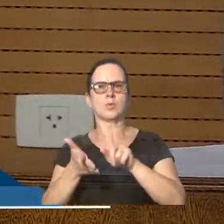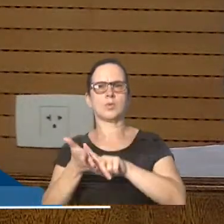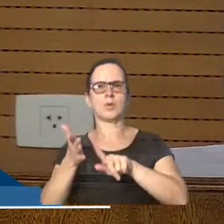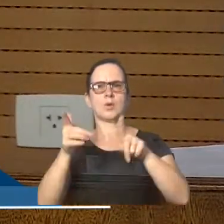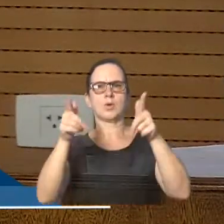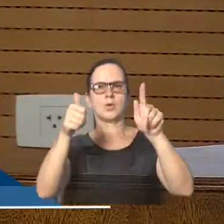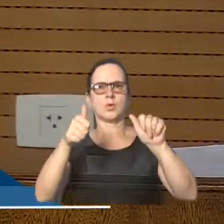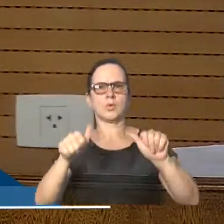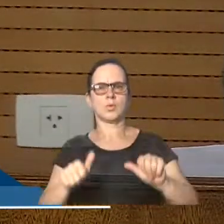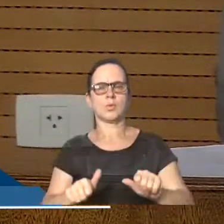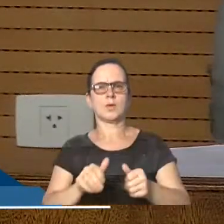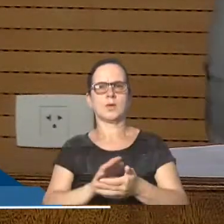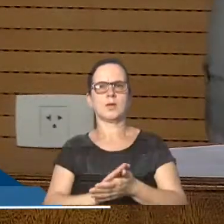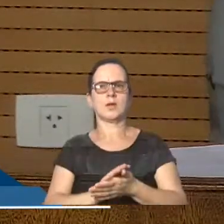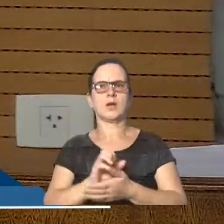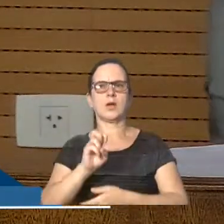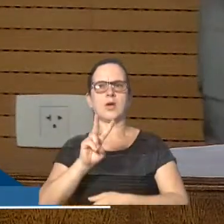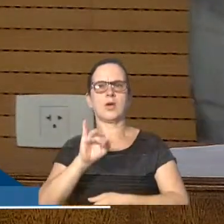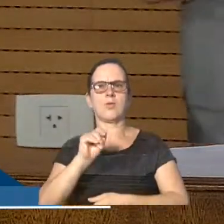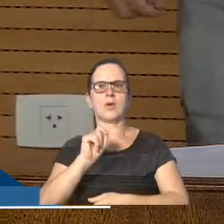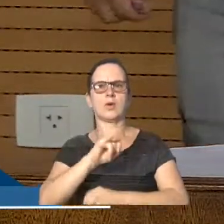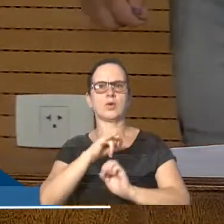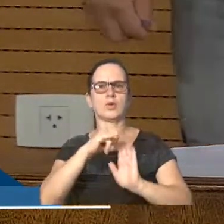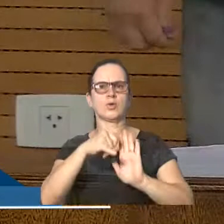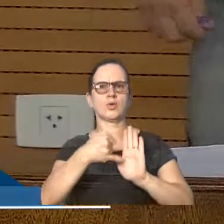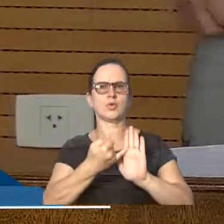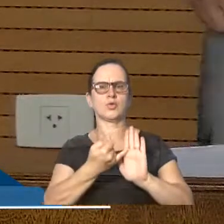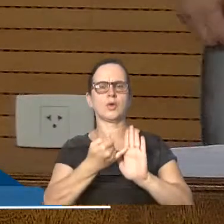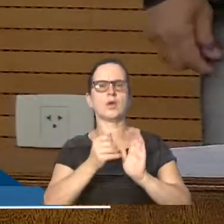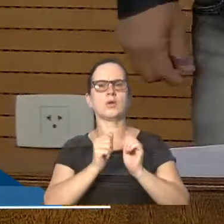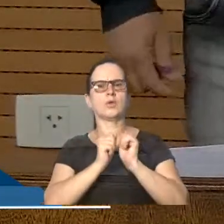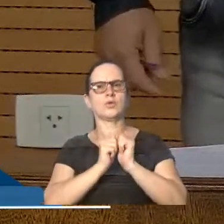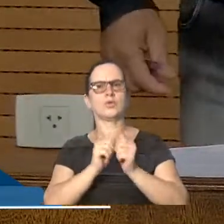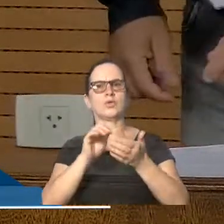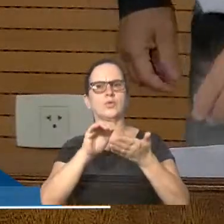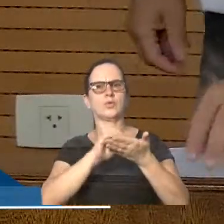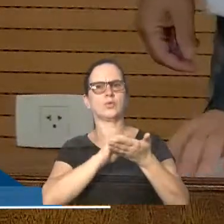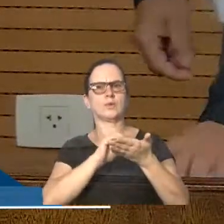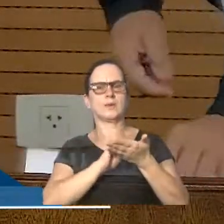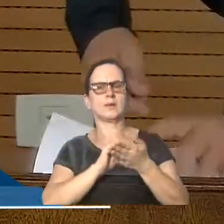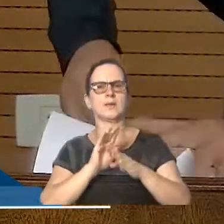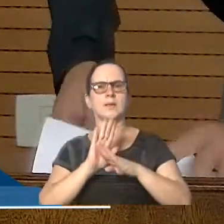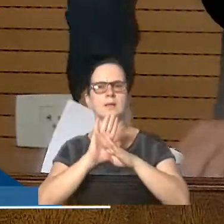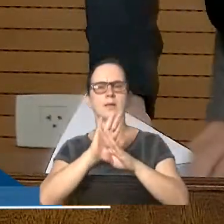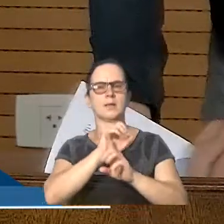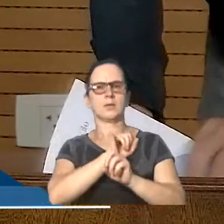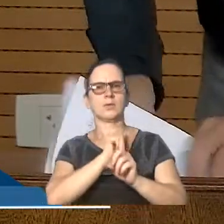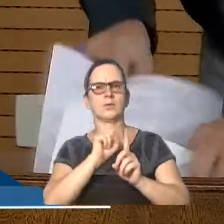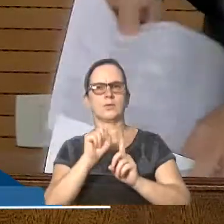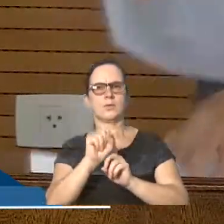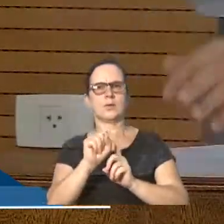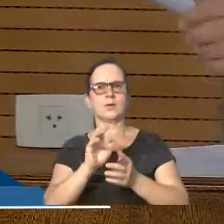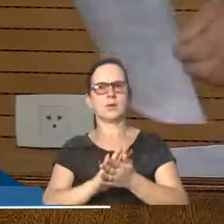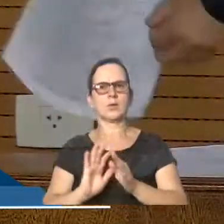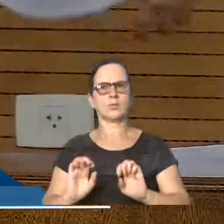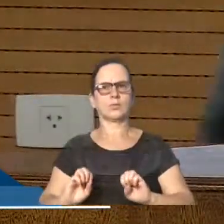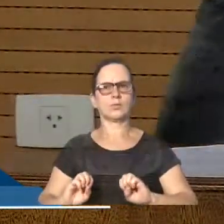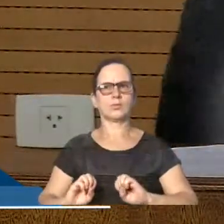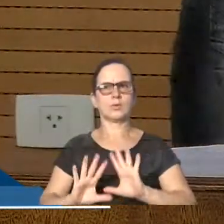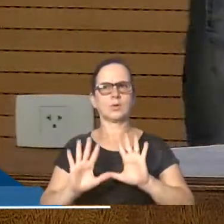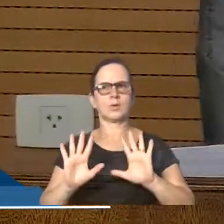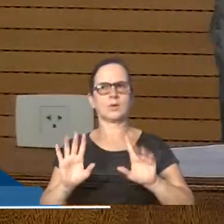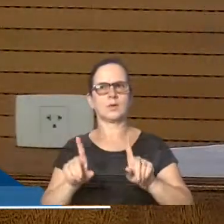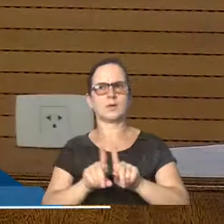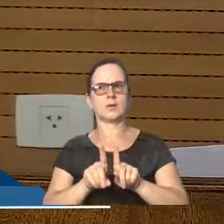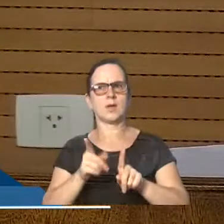às vítimas do incêndio da Vila São José. Gestão junto à Secretaria de Assistente Social para que a realize, caso